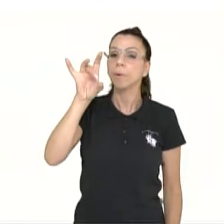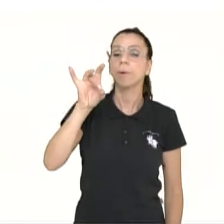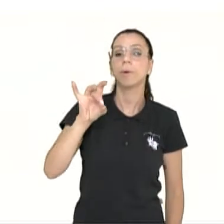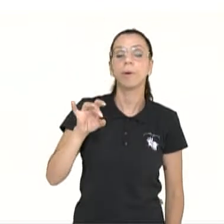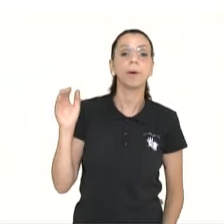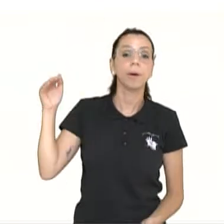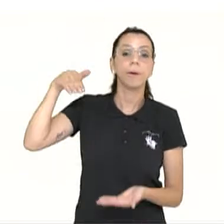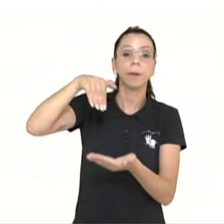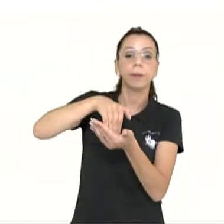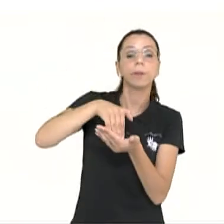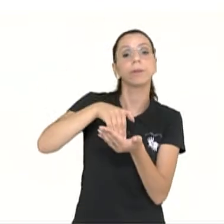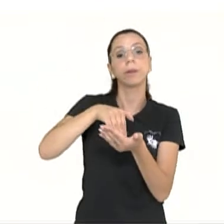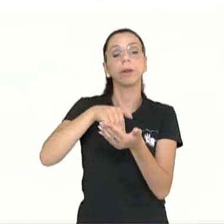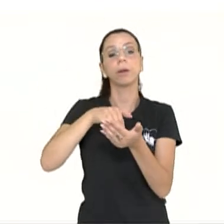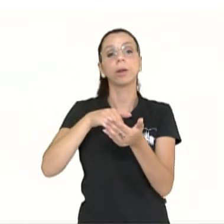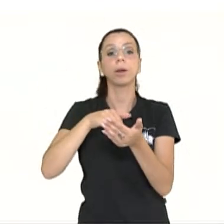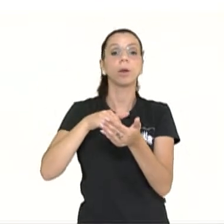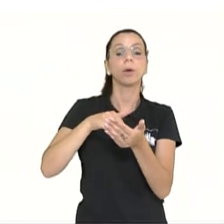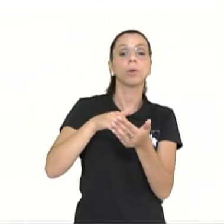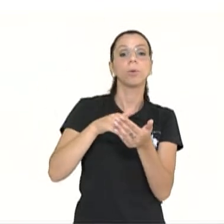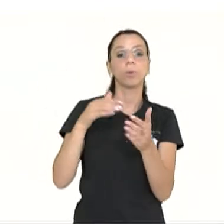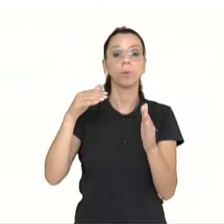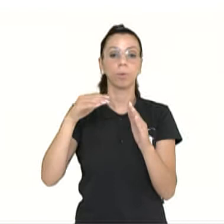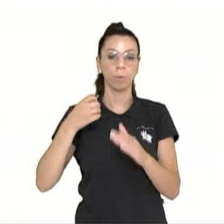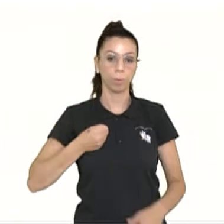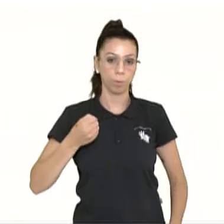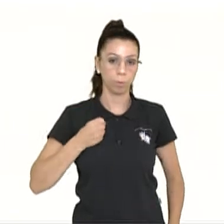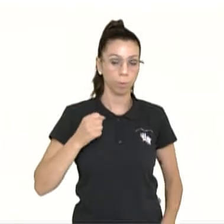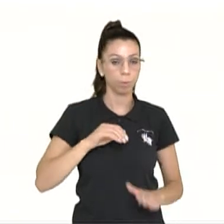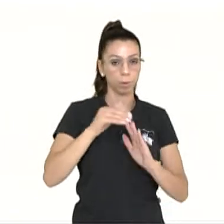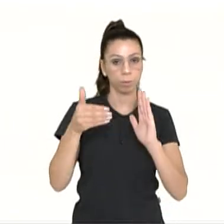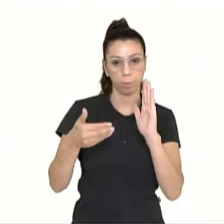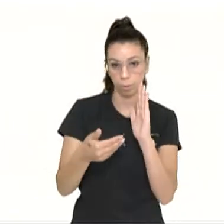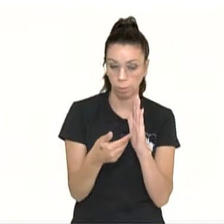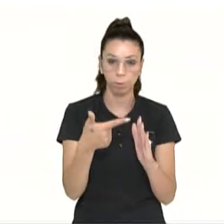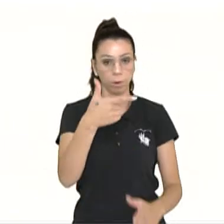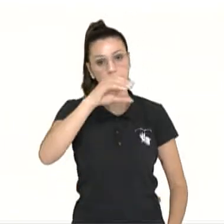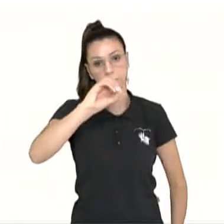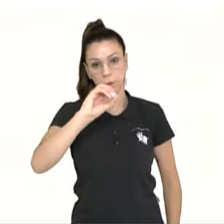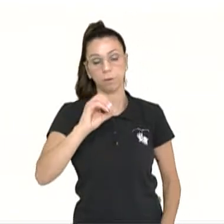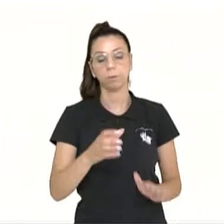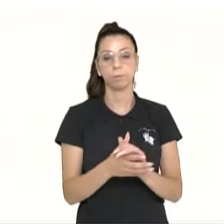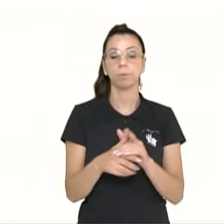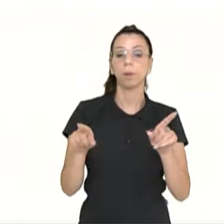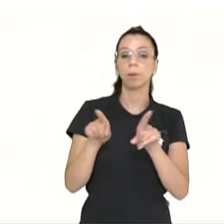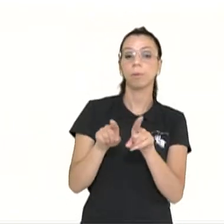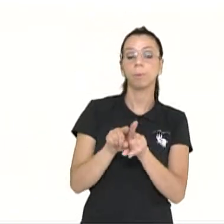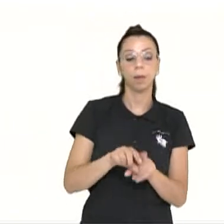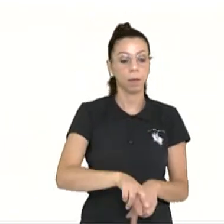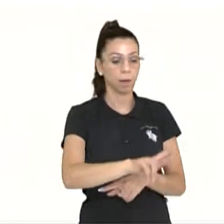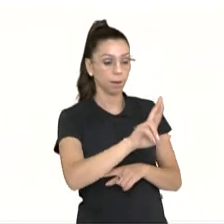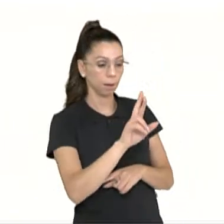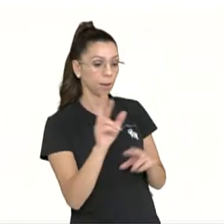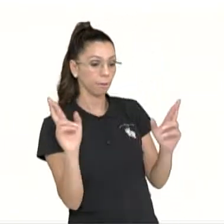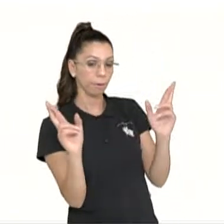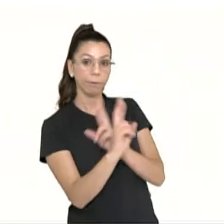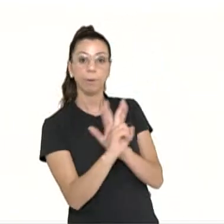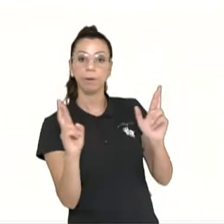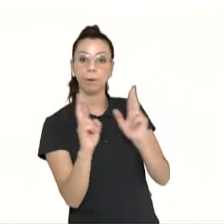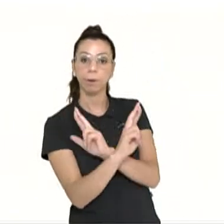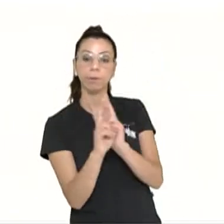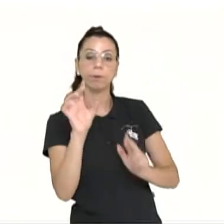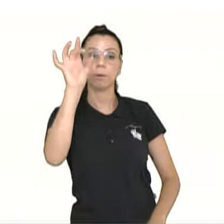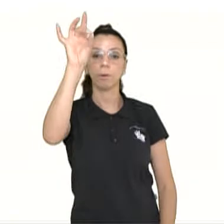até chegar no número total, que são 20. E a frequência acumulada relativa, que vai relacionar cada uma dessas